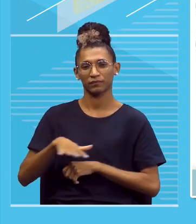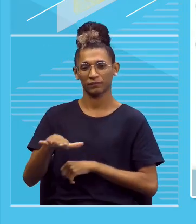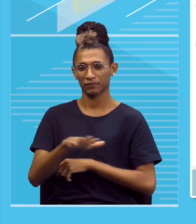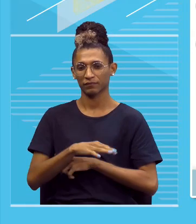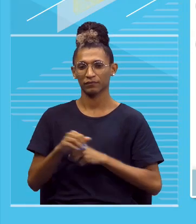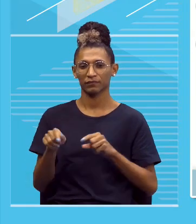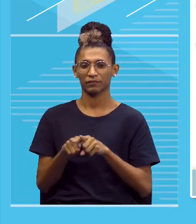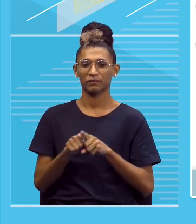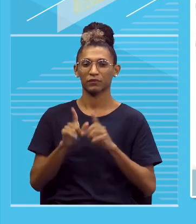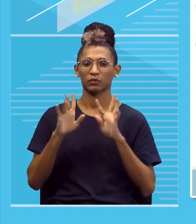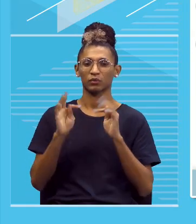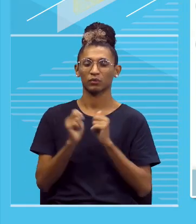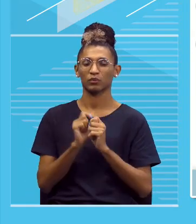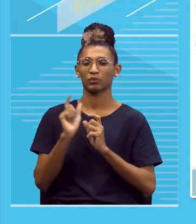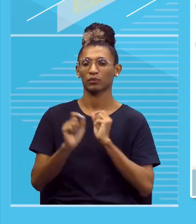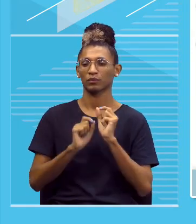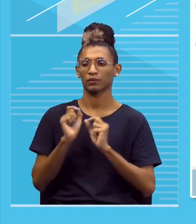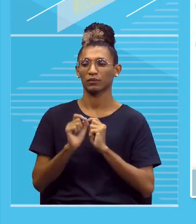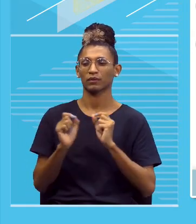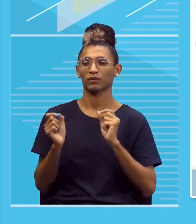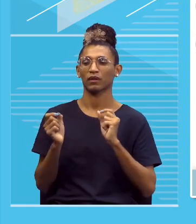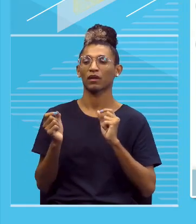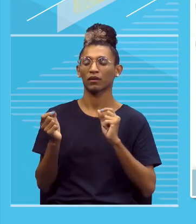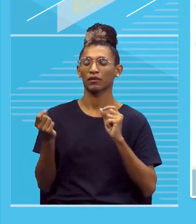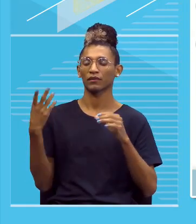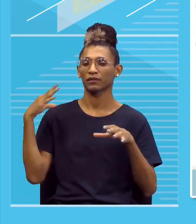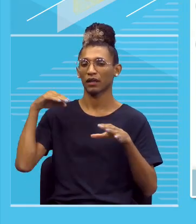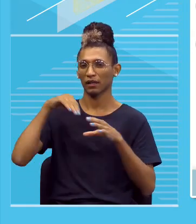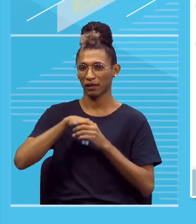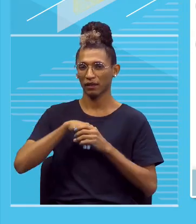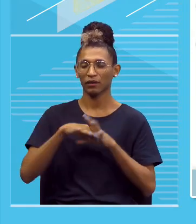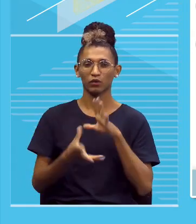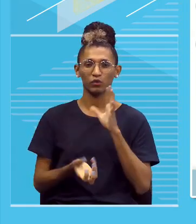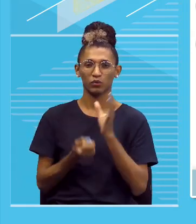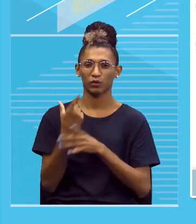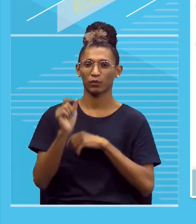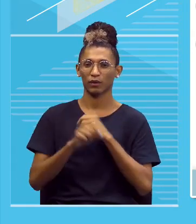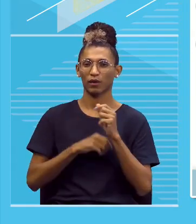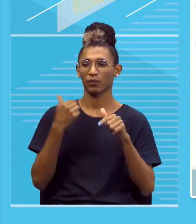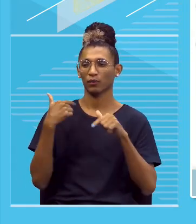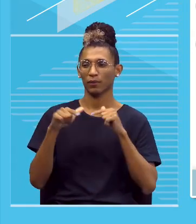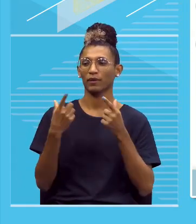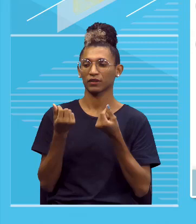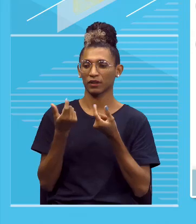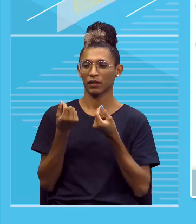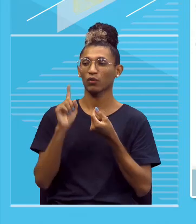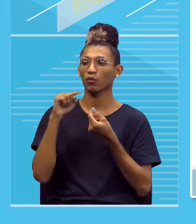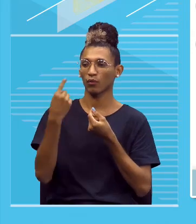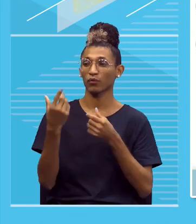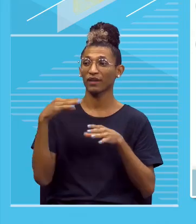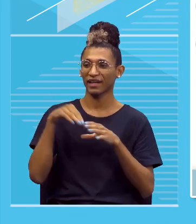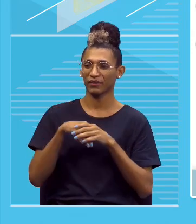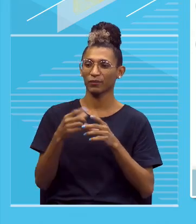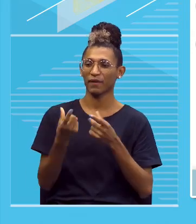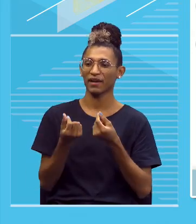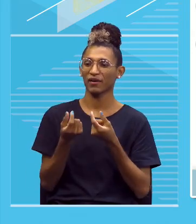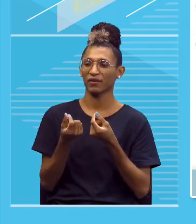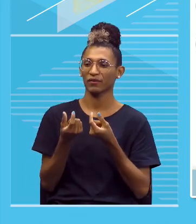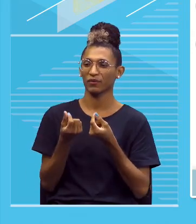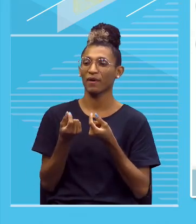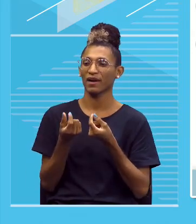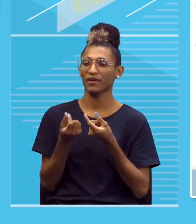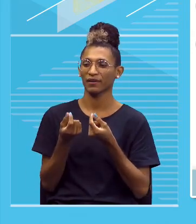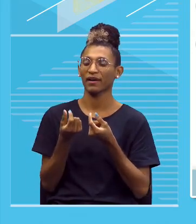tudo isso vem gerando uma economia muito forte riqueza do Turismo que cada vez